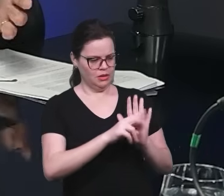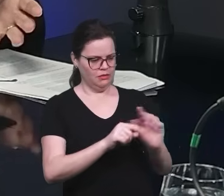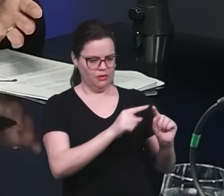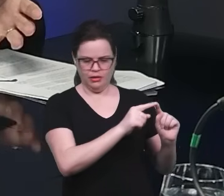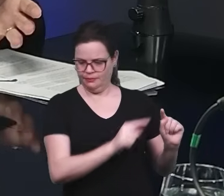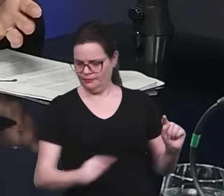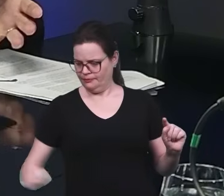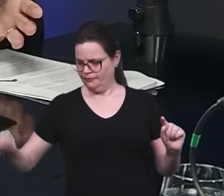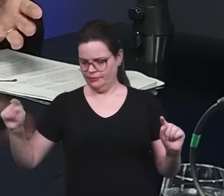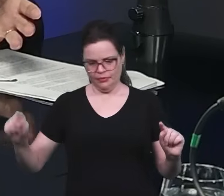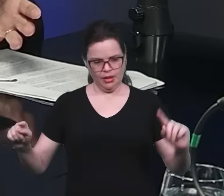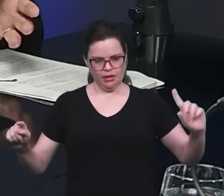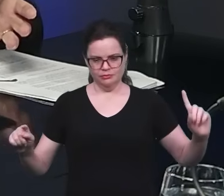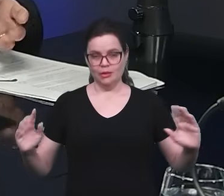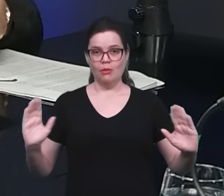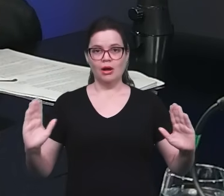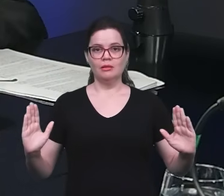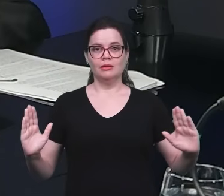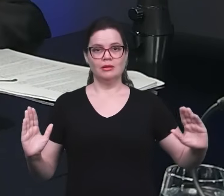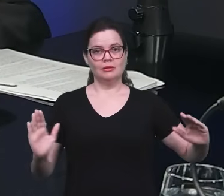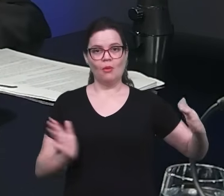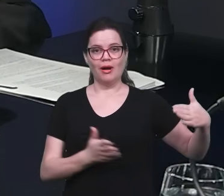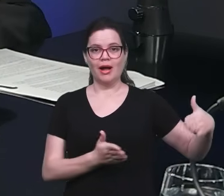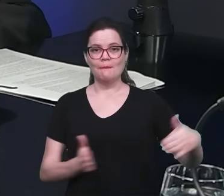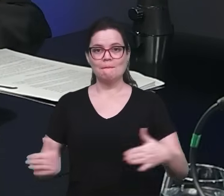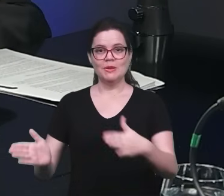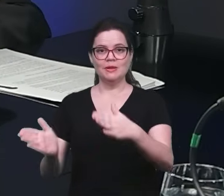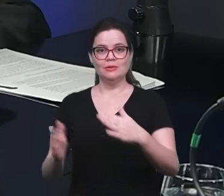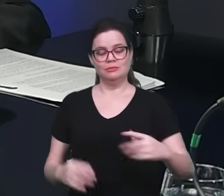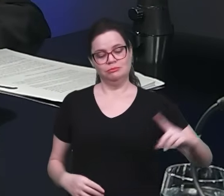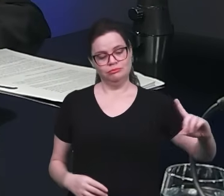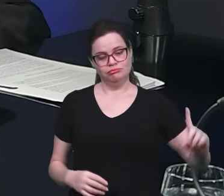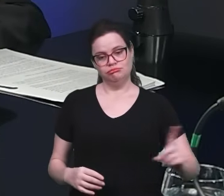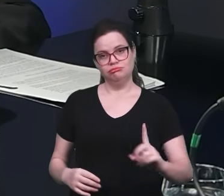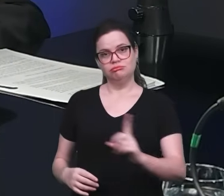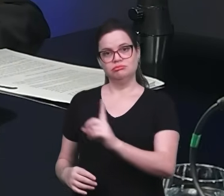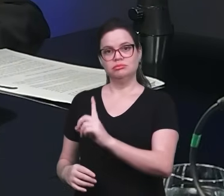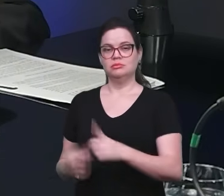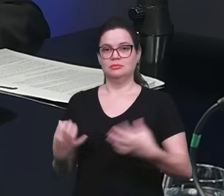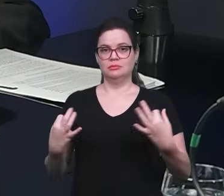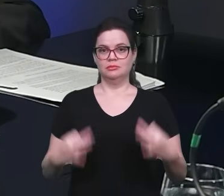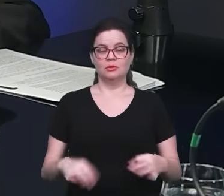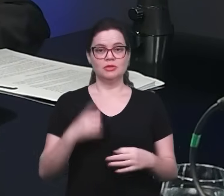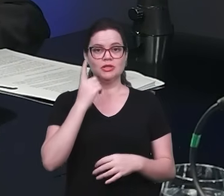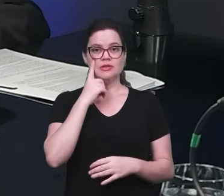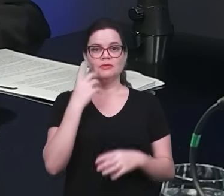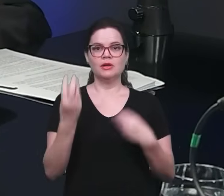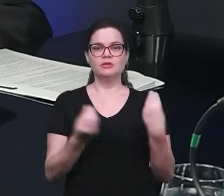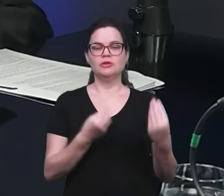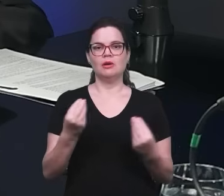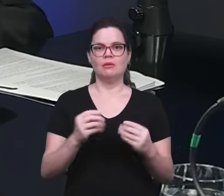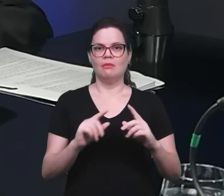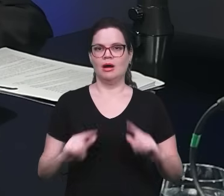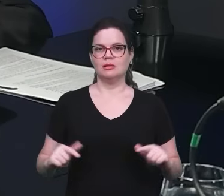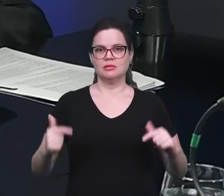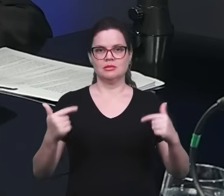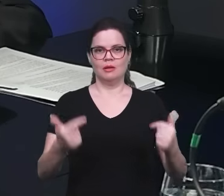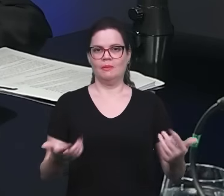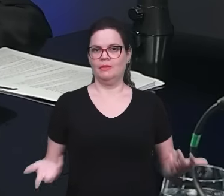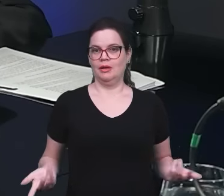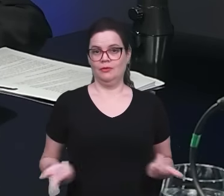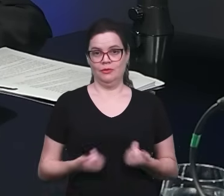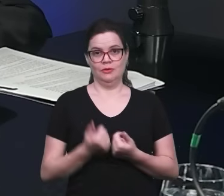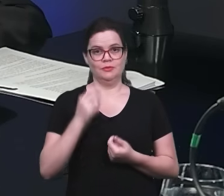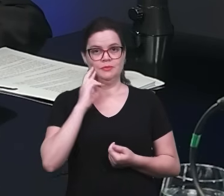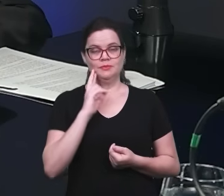verbo vivo de Deus se revela a Abraão, pela ação da maravilha do Senhor, e